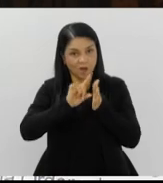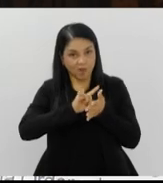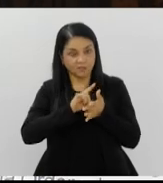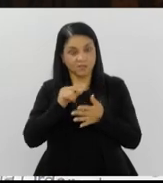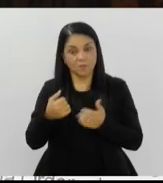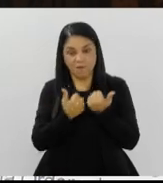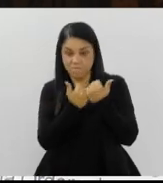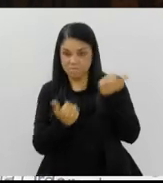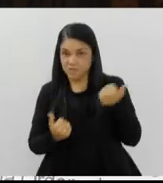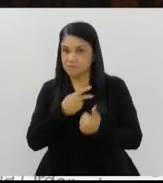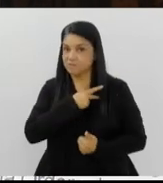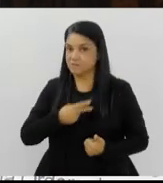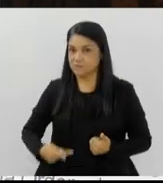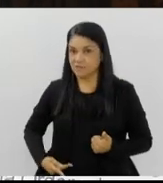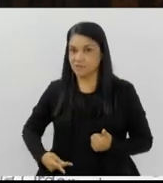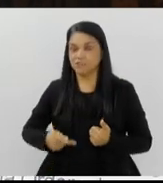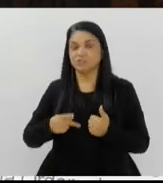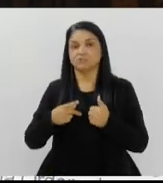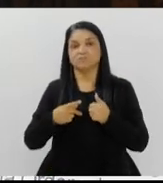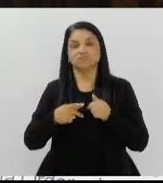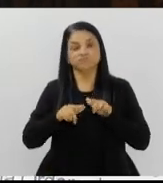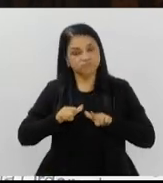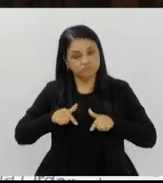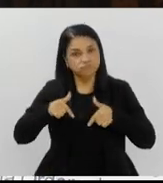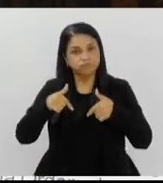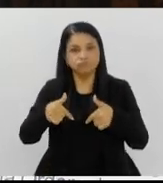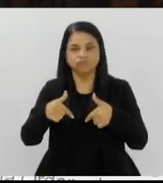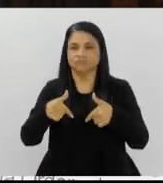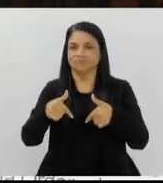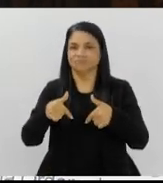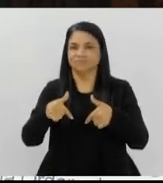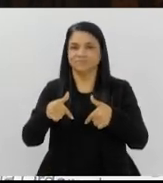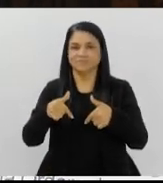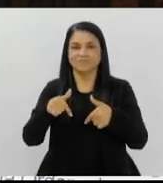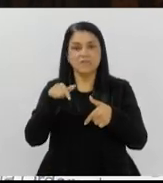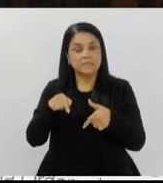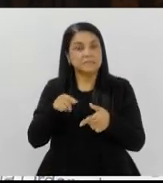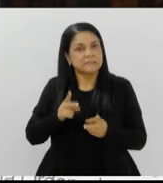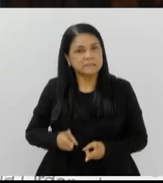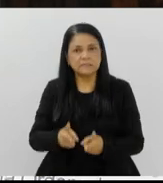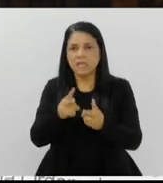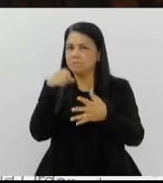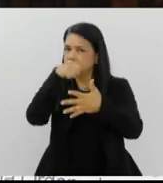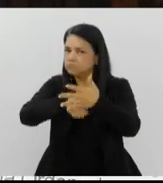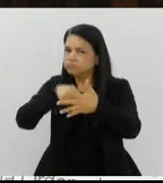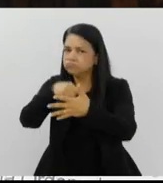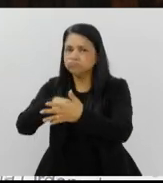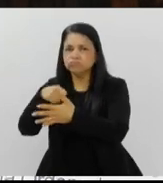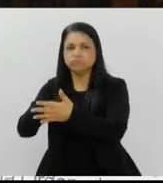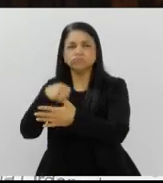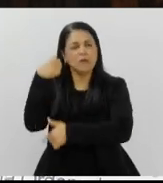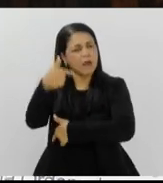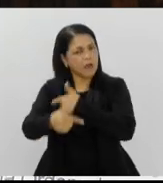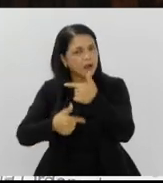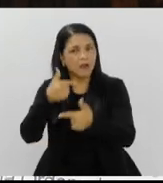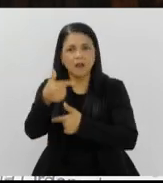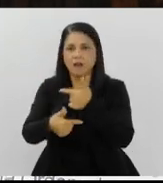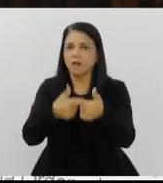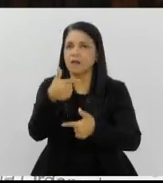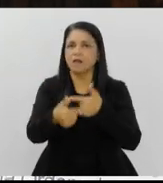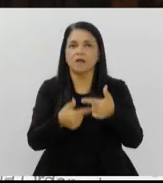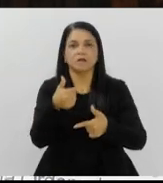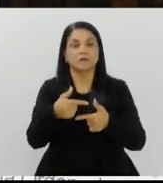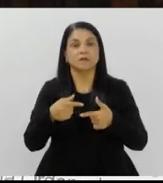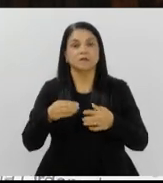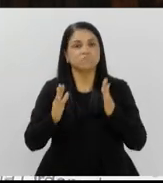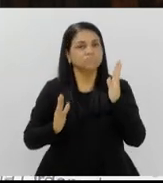não simplesmente exerceu a figuração. A Ana é uma mulher combativa, trabalhou incansavelmente por todo